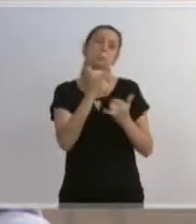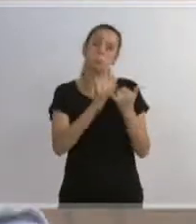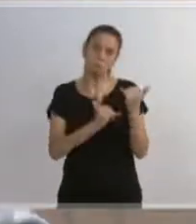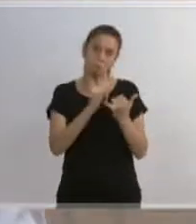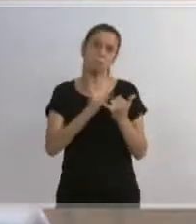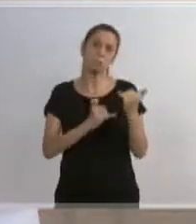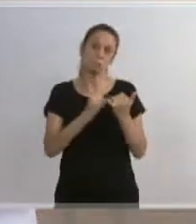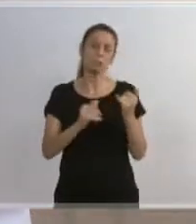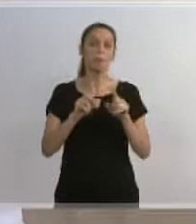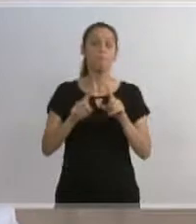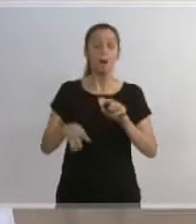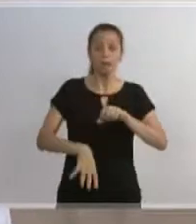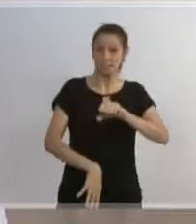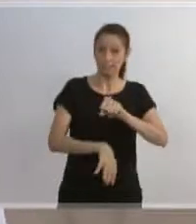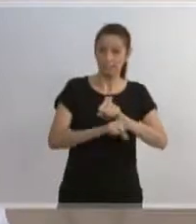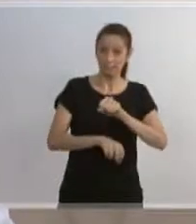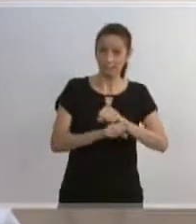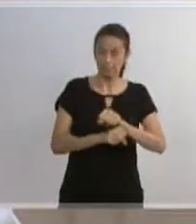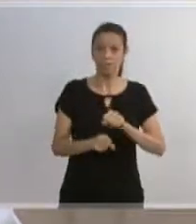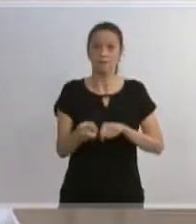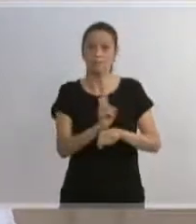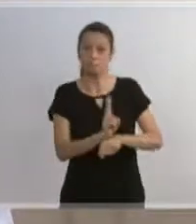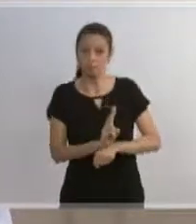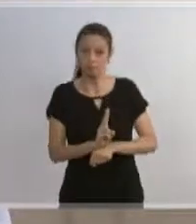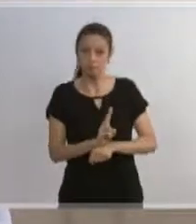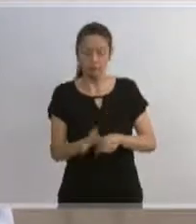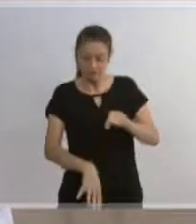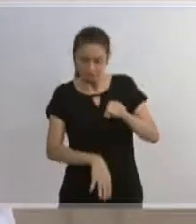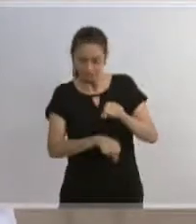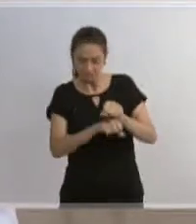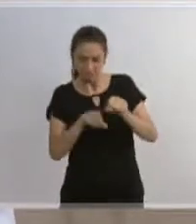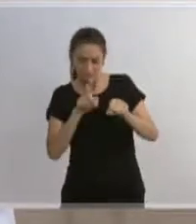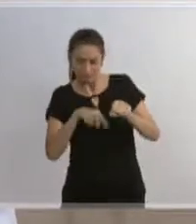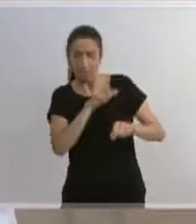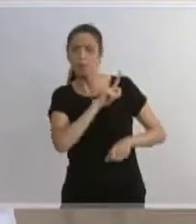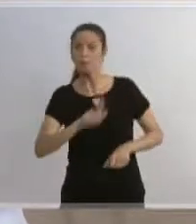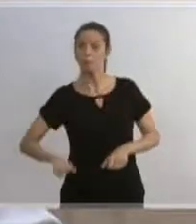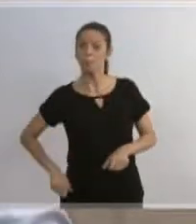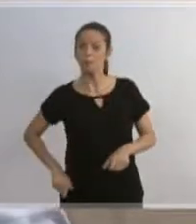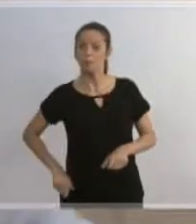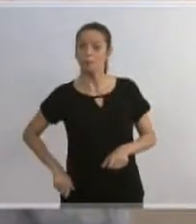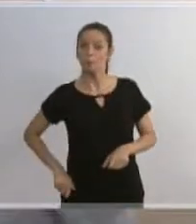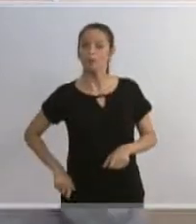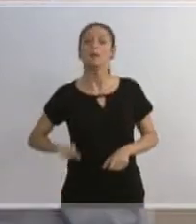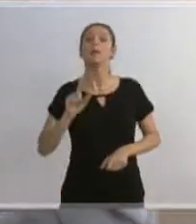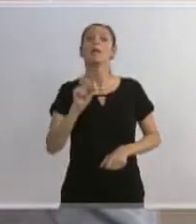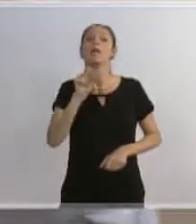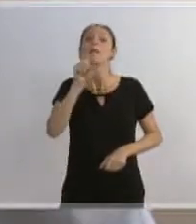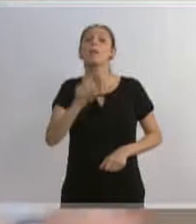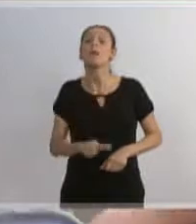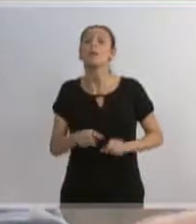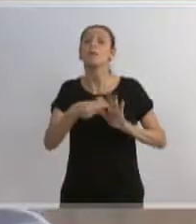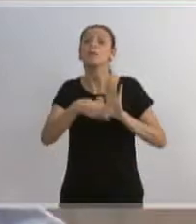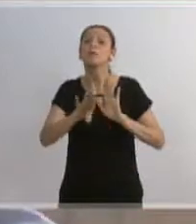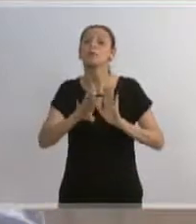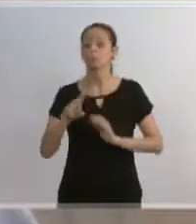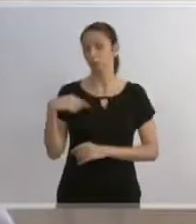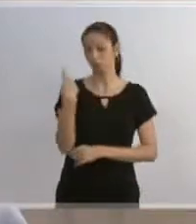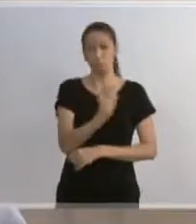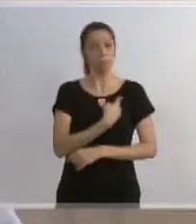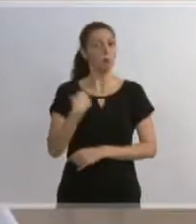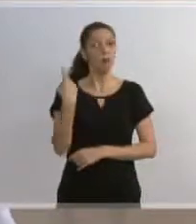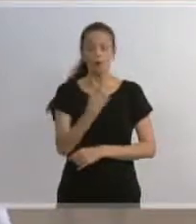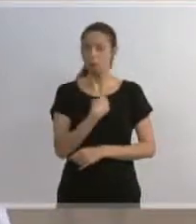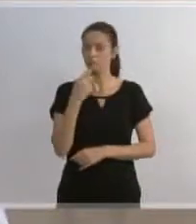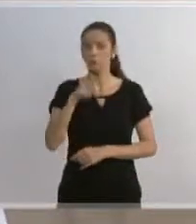com a fiscalização do CETERB, que é governo, porque a indicação do presidente CETERB é de quem? É minha? É sua, vereador? É do sindicato, é dos trabalhadores,